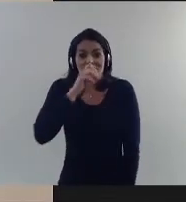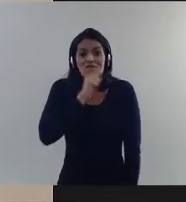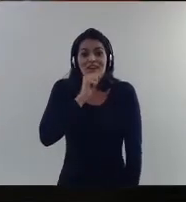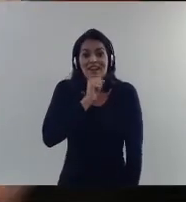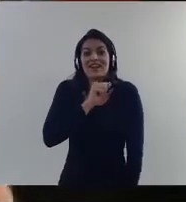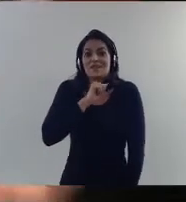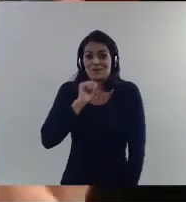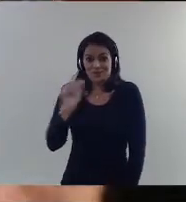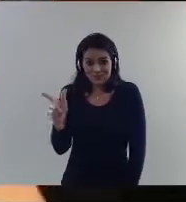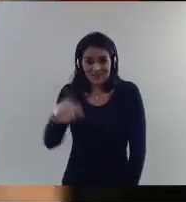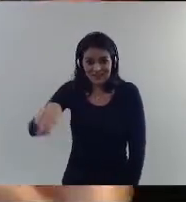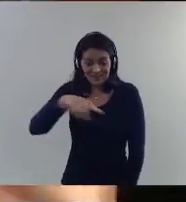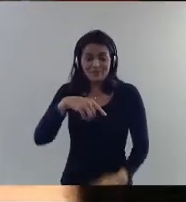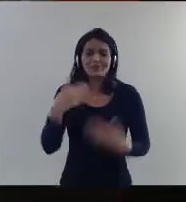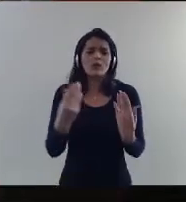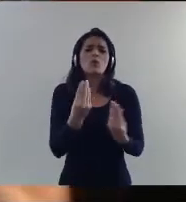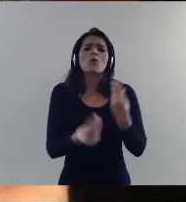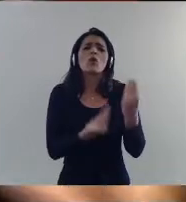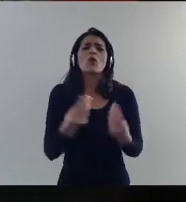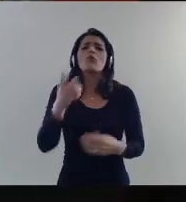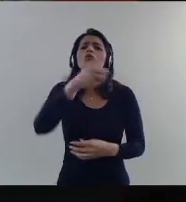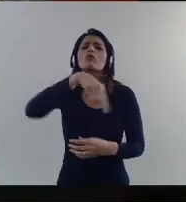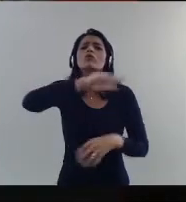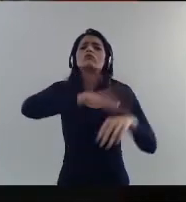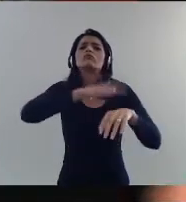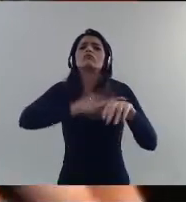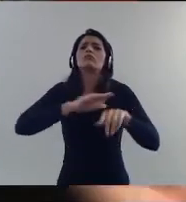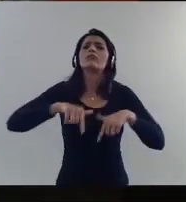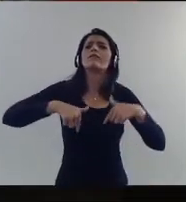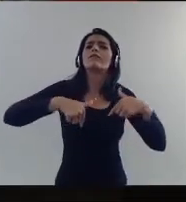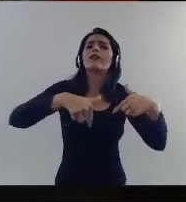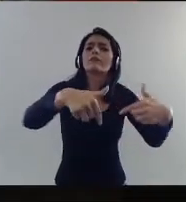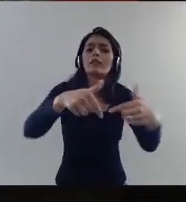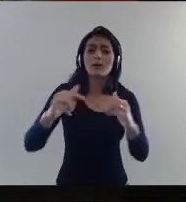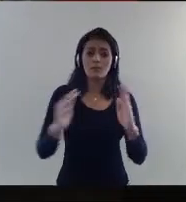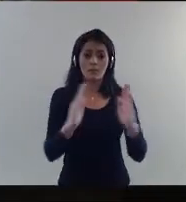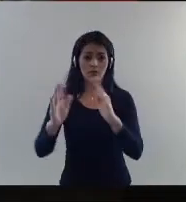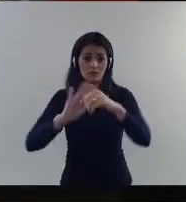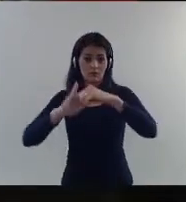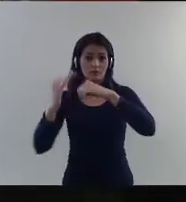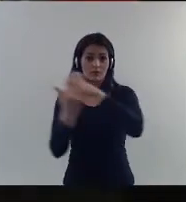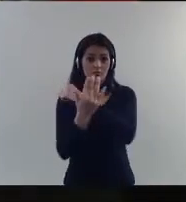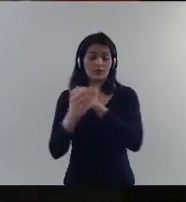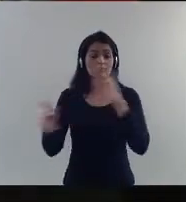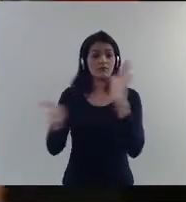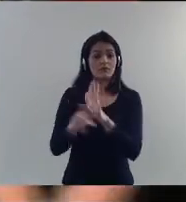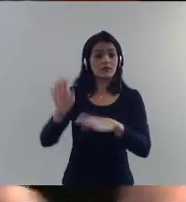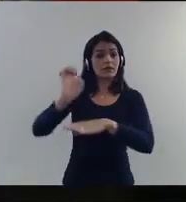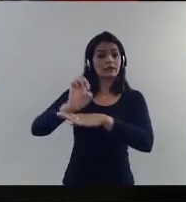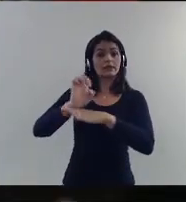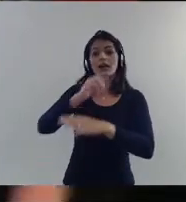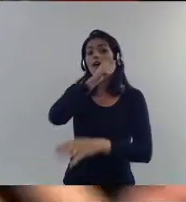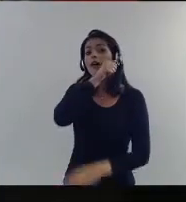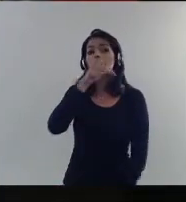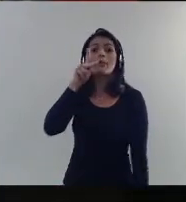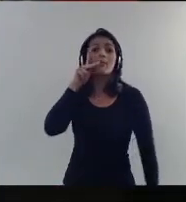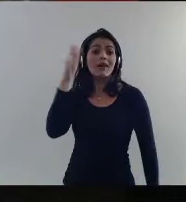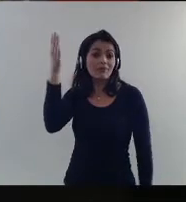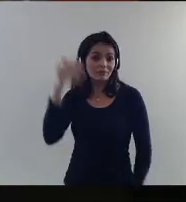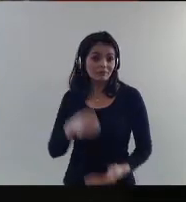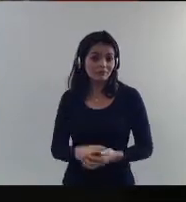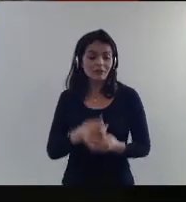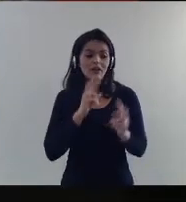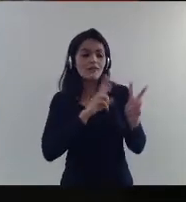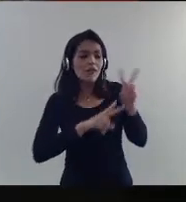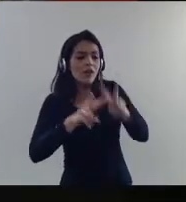como é que está sendo enfrentar esse momento de pandemia? O que você tem visto nos seus colegas, enquanto